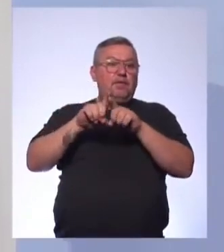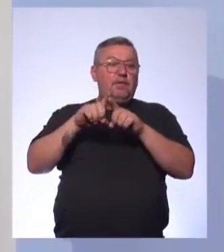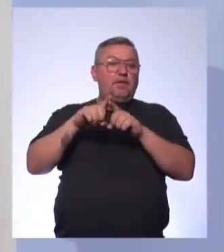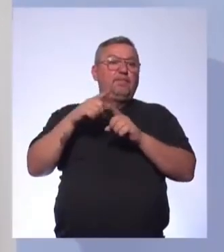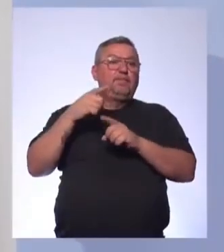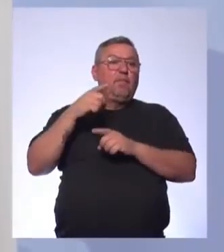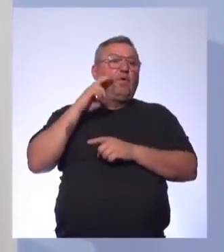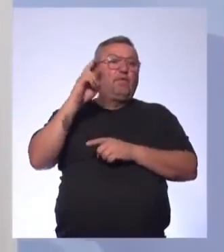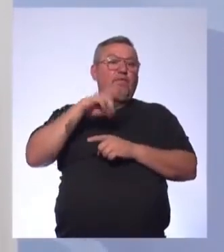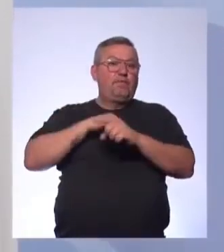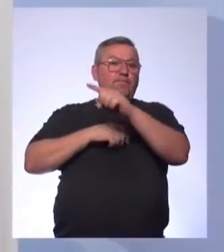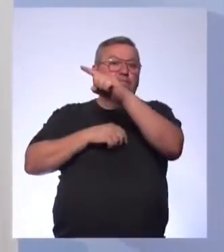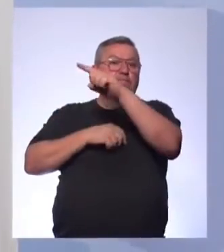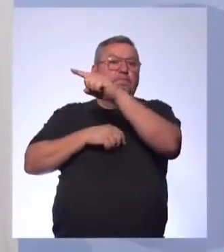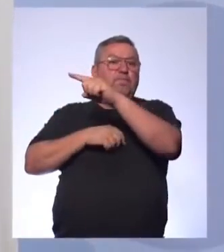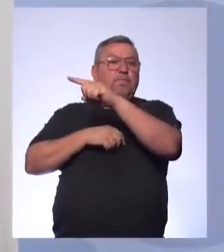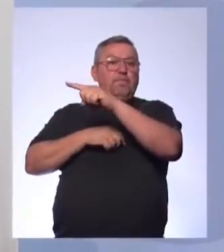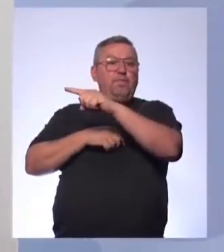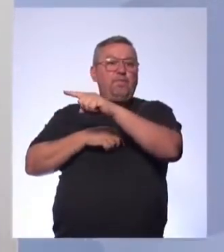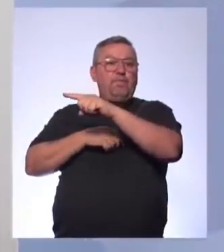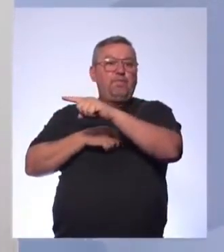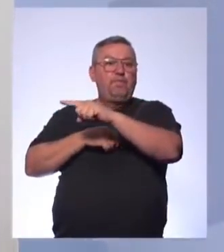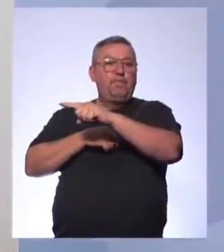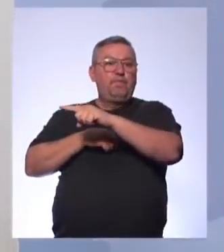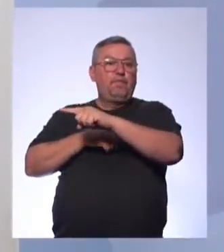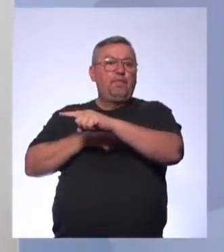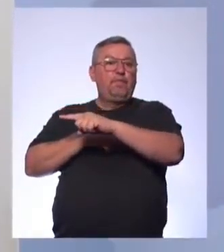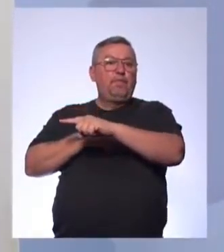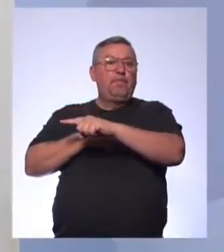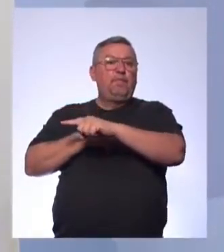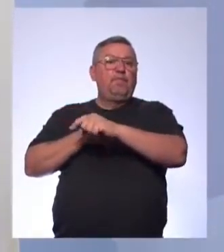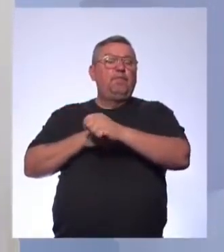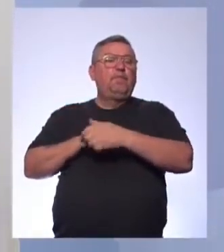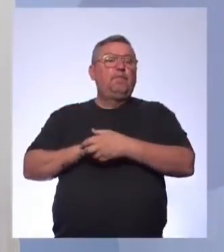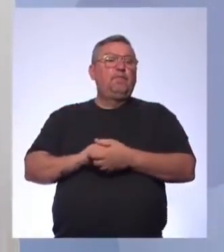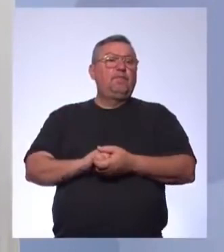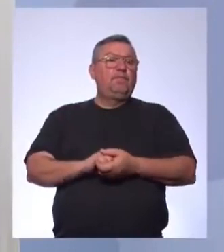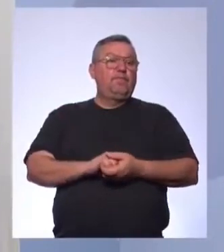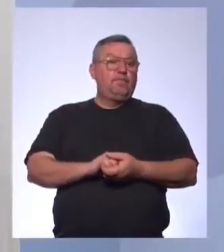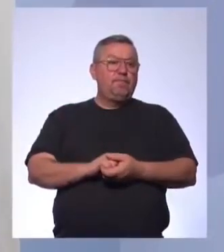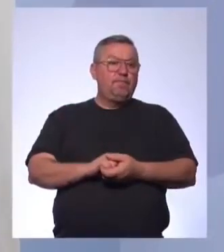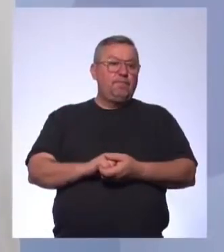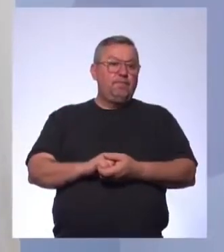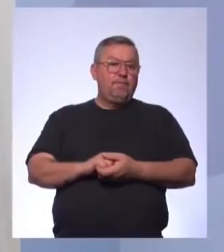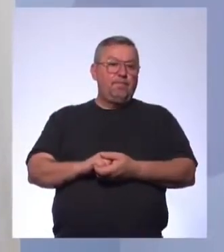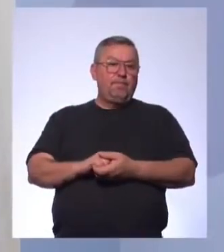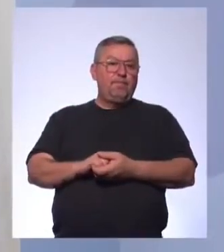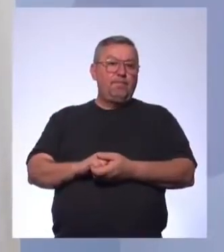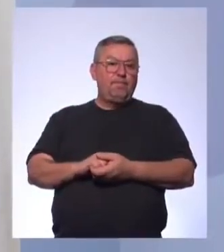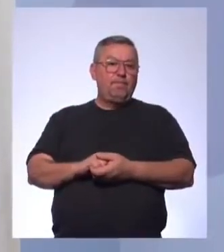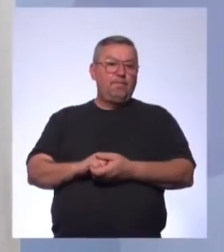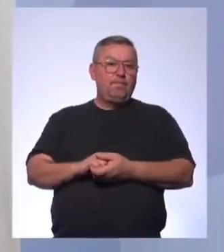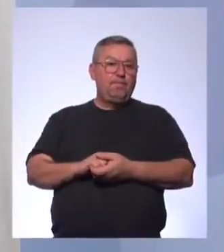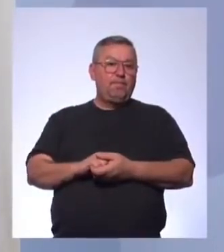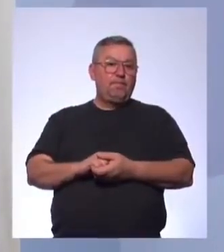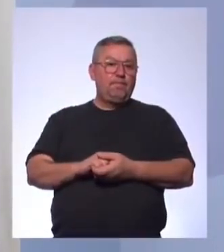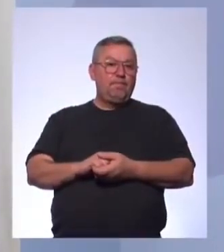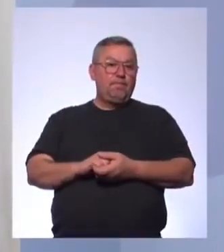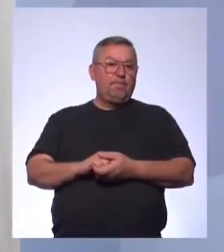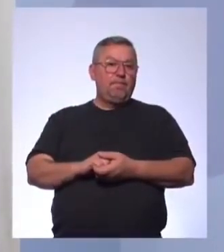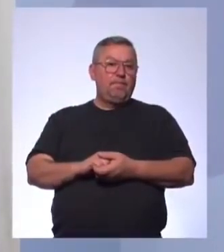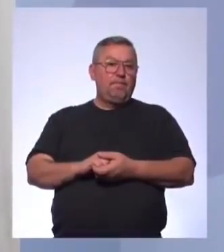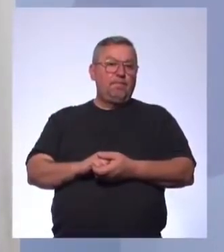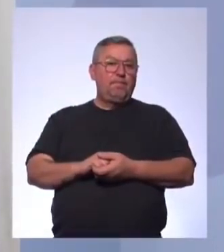phenomena, Fenômenos naturais. O drought, o earthquake, o flood, o landslide, o tsunami, o